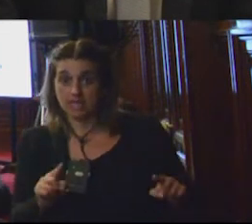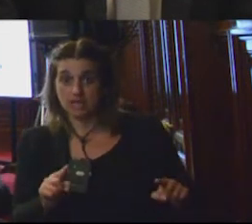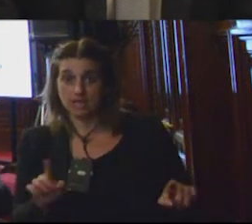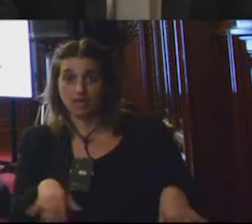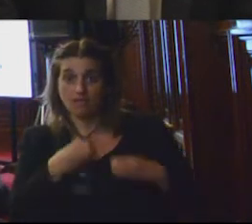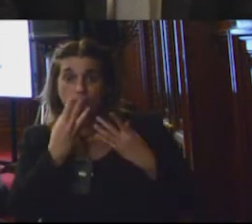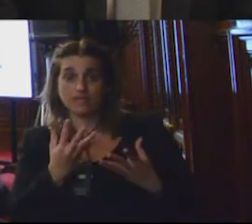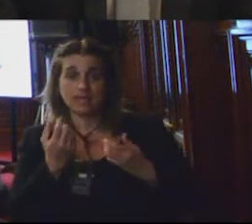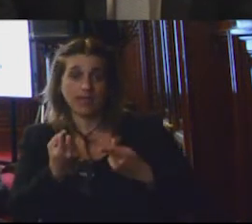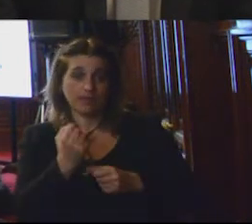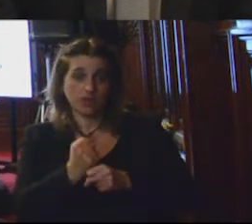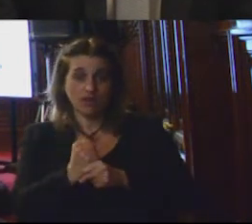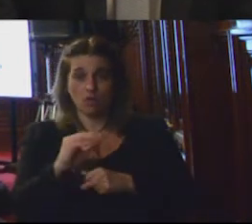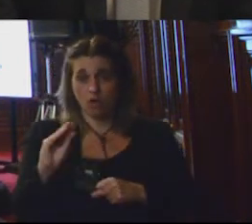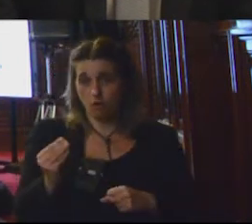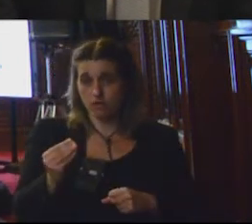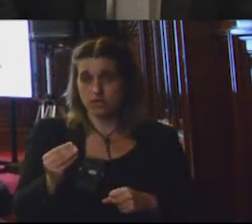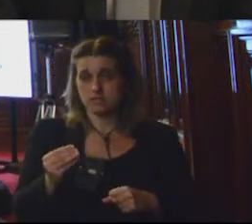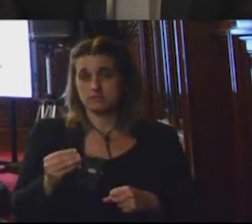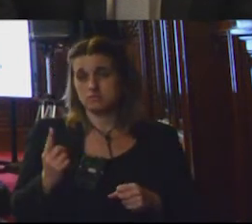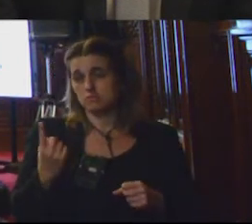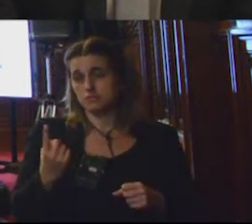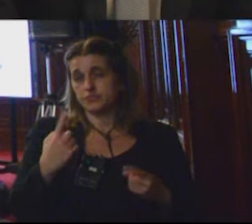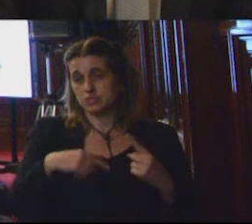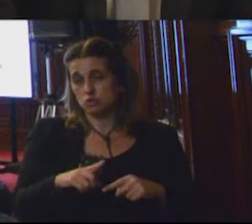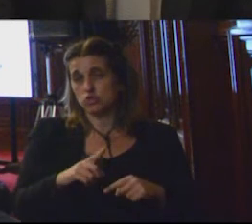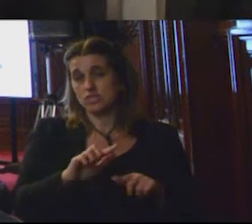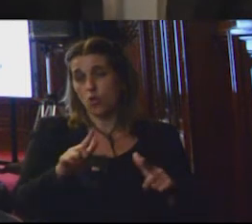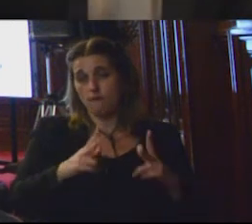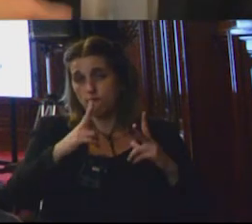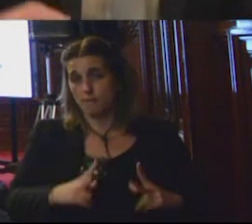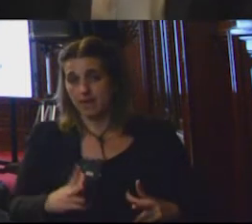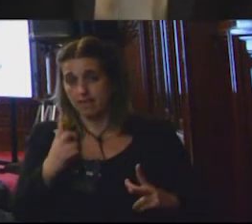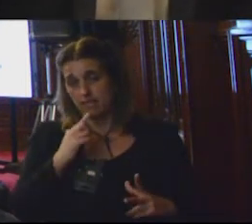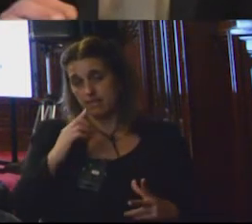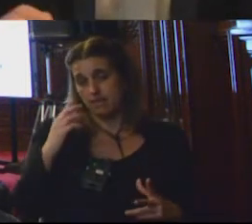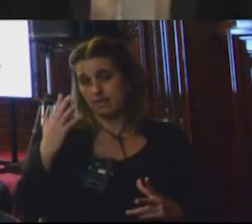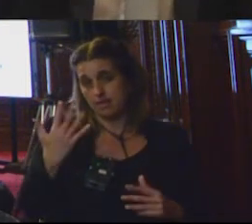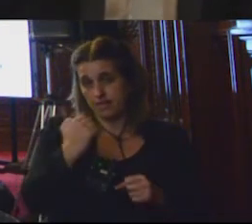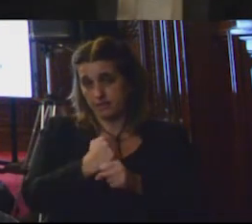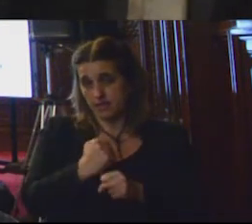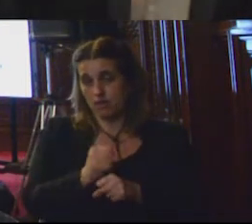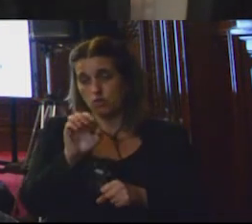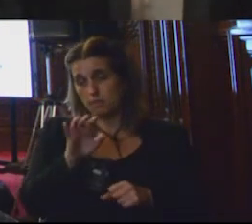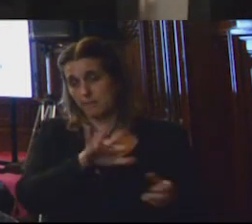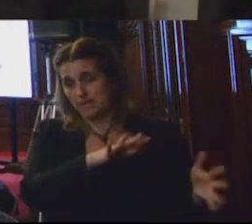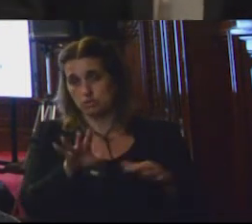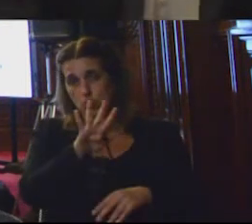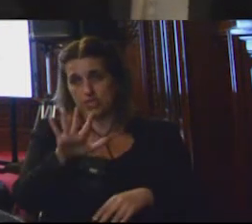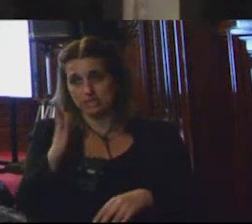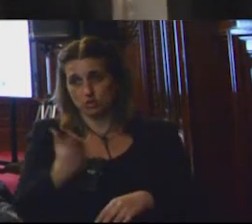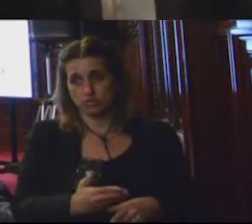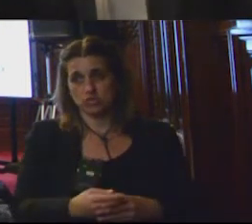idosos, e taxa de informalidade da mão de obra em torno de 45%. Projeto de